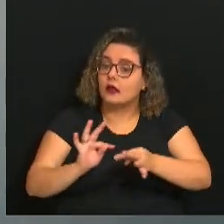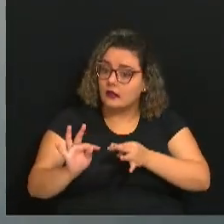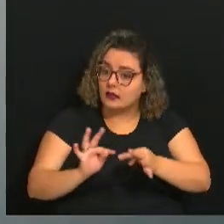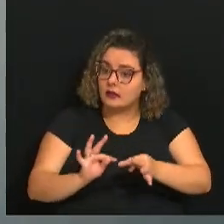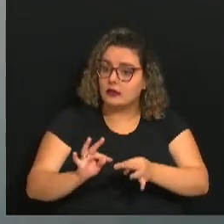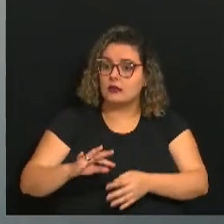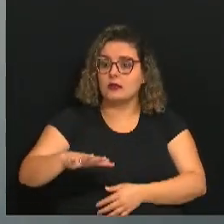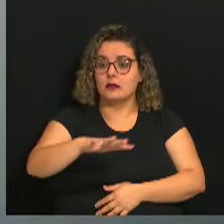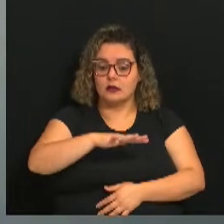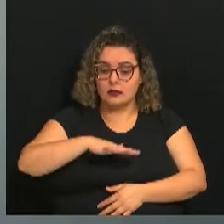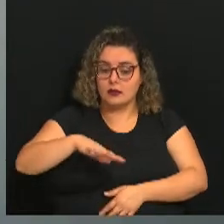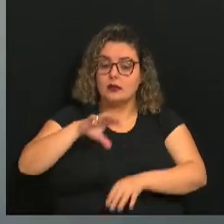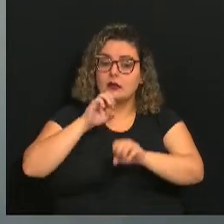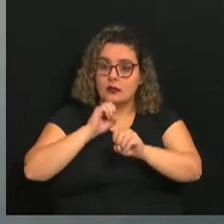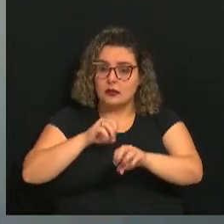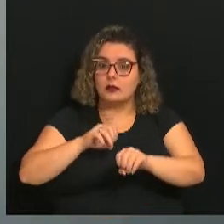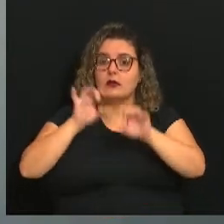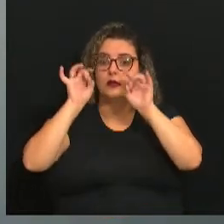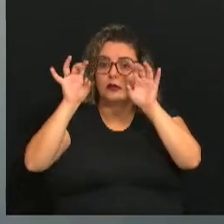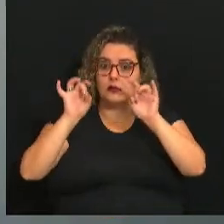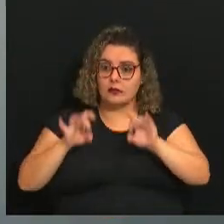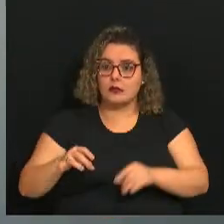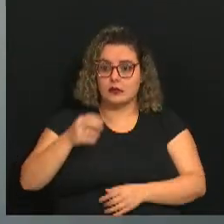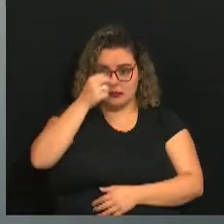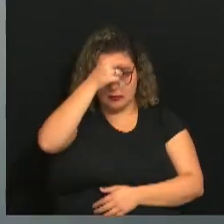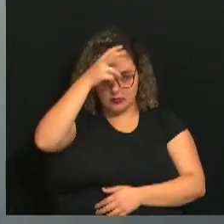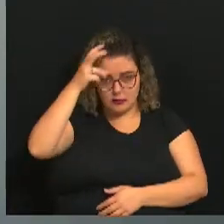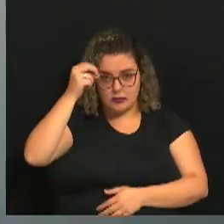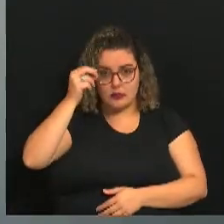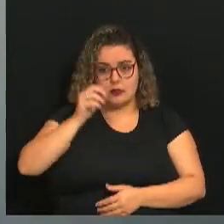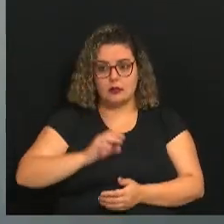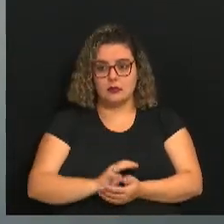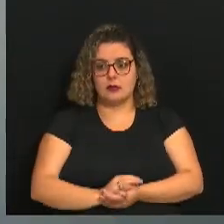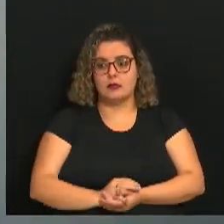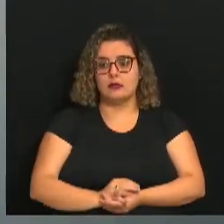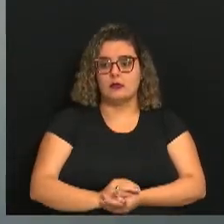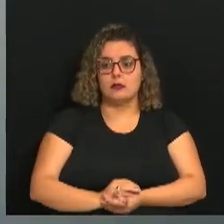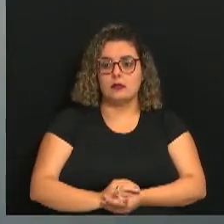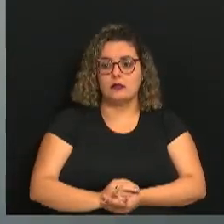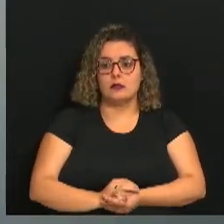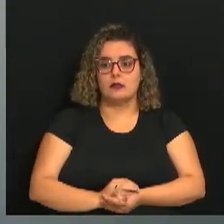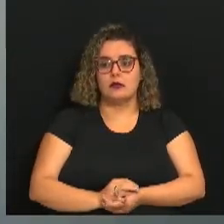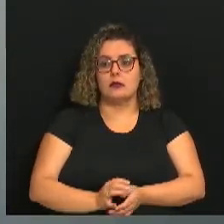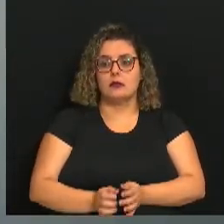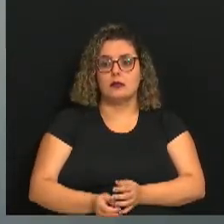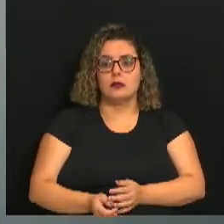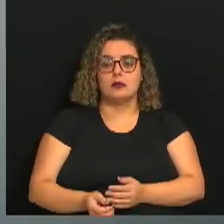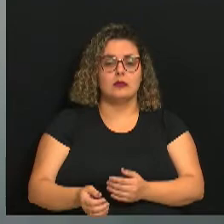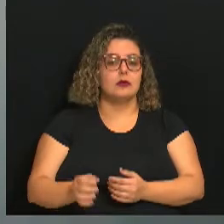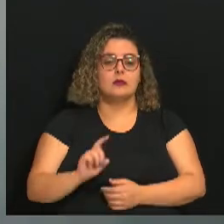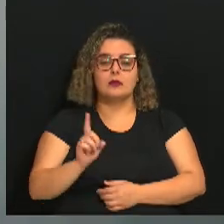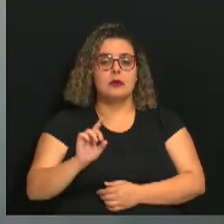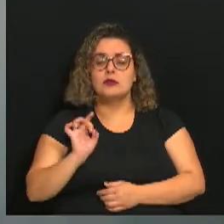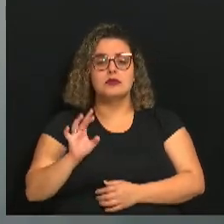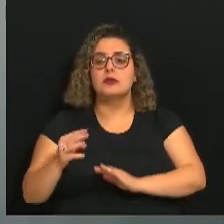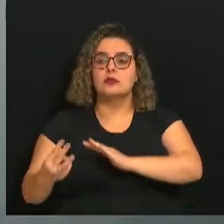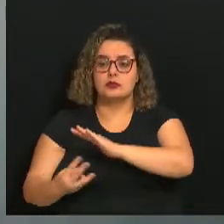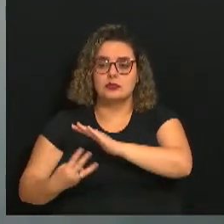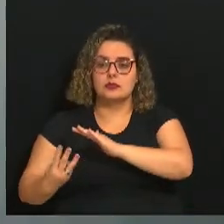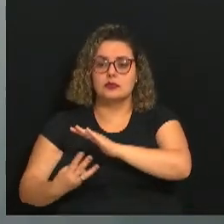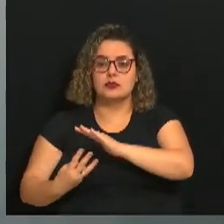de educação especial da prefeitura. Nós temos um setor na Coordenadoria de Educação Básica, não é só do terceirizado. A gente